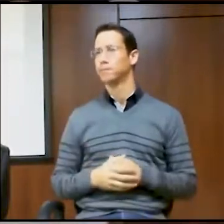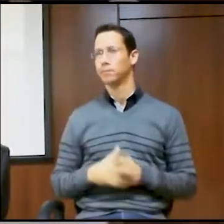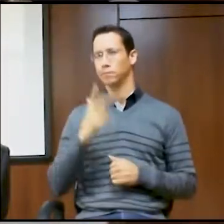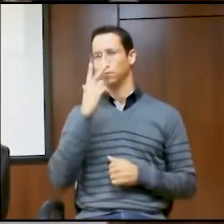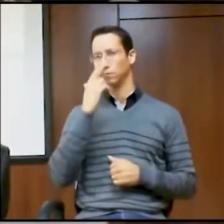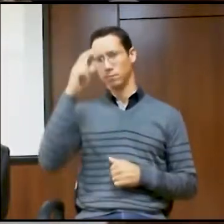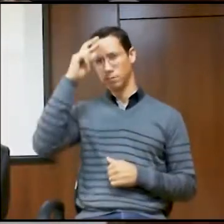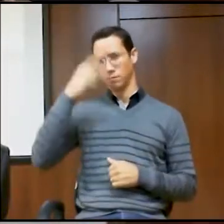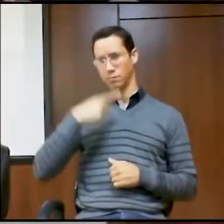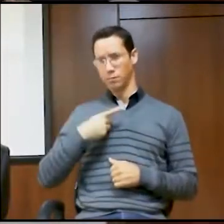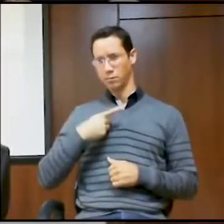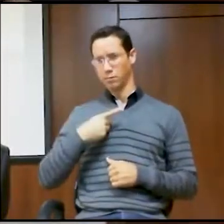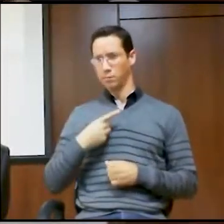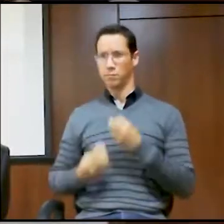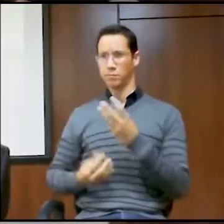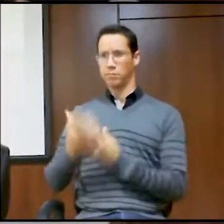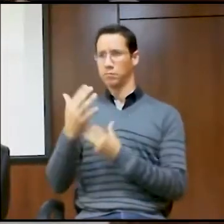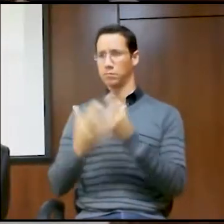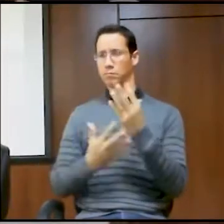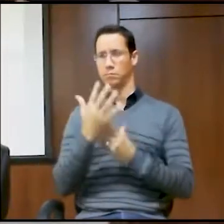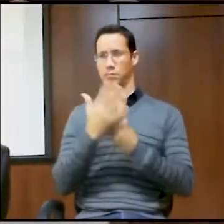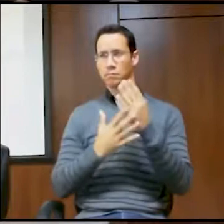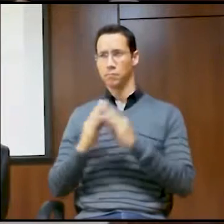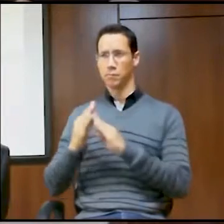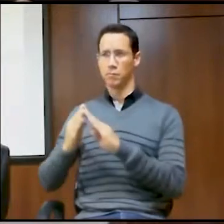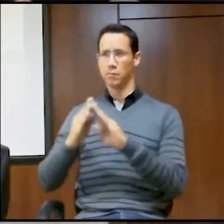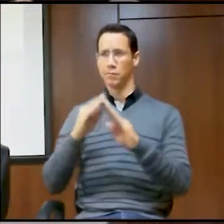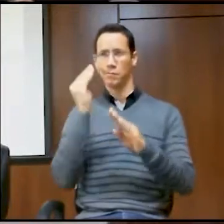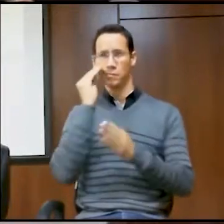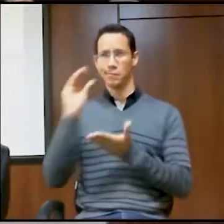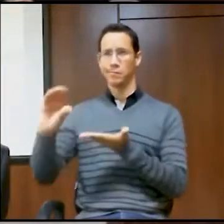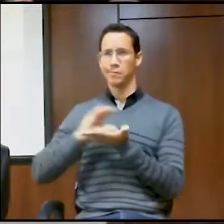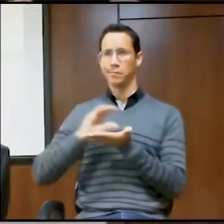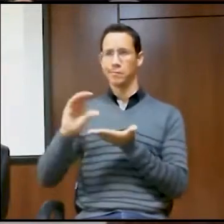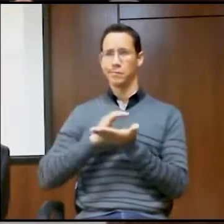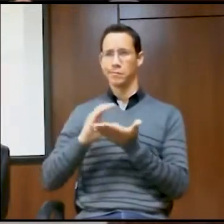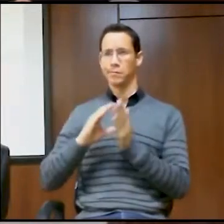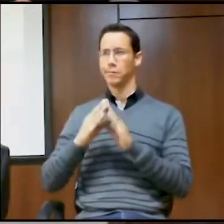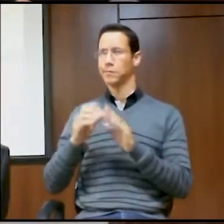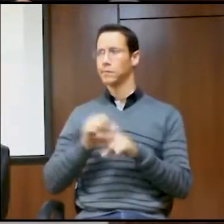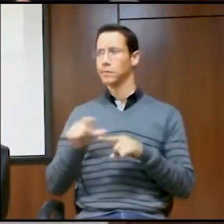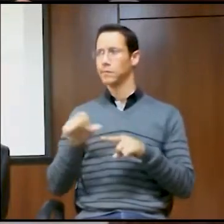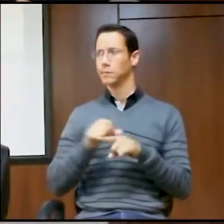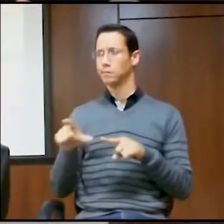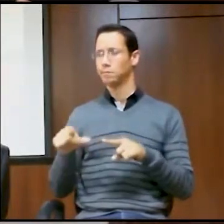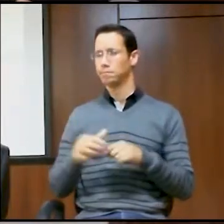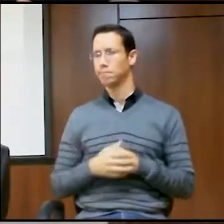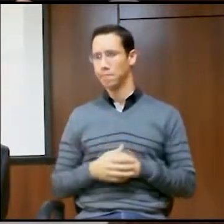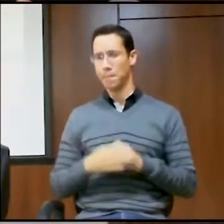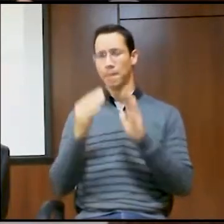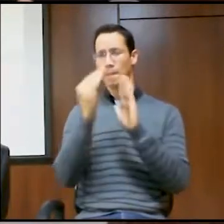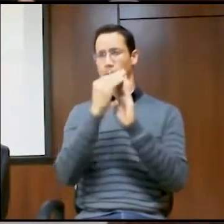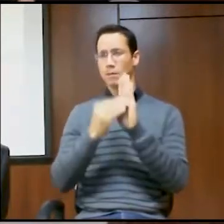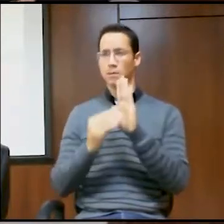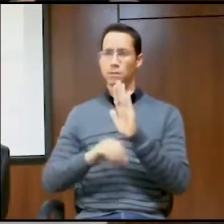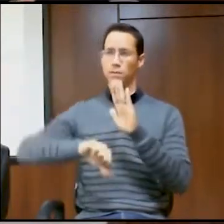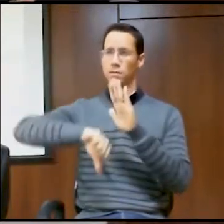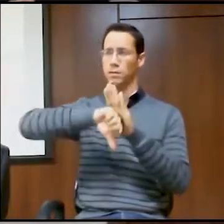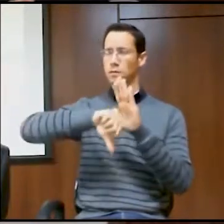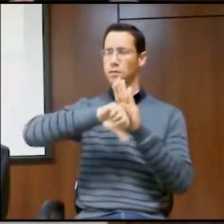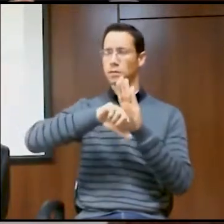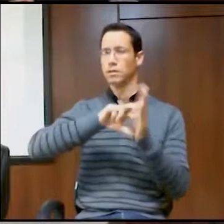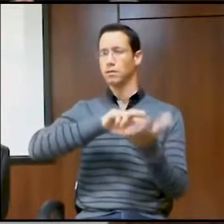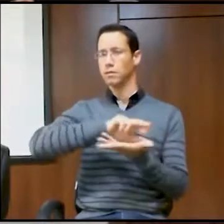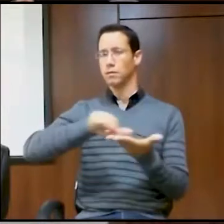intencionalmente botar fogo na favela para participar, né, da fila da moradia. Então essa agenda, né, de criminalização